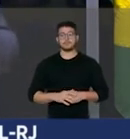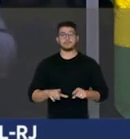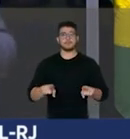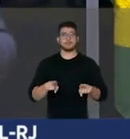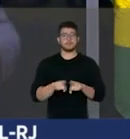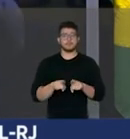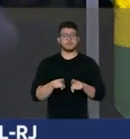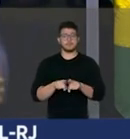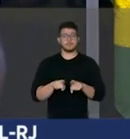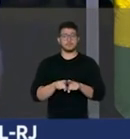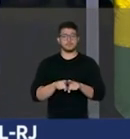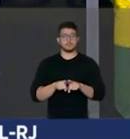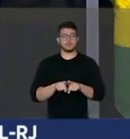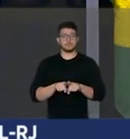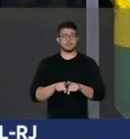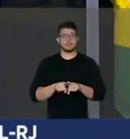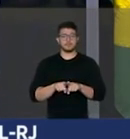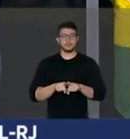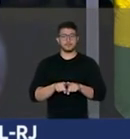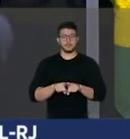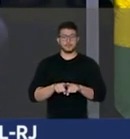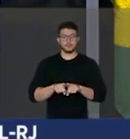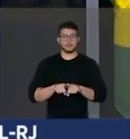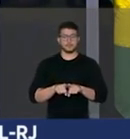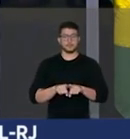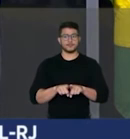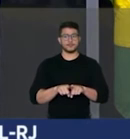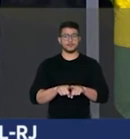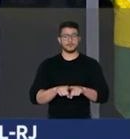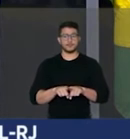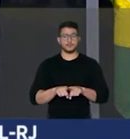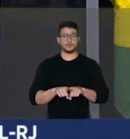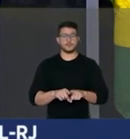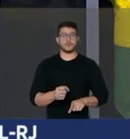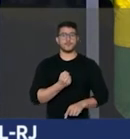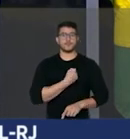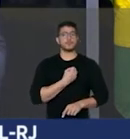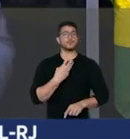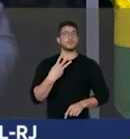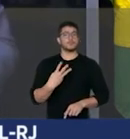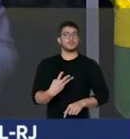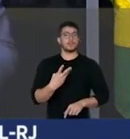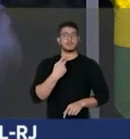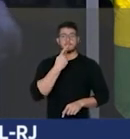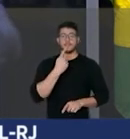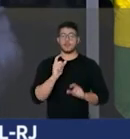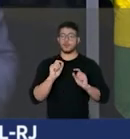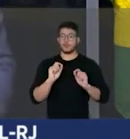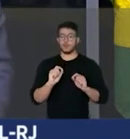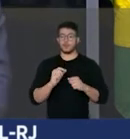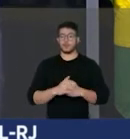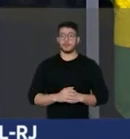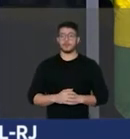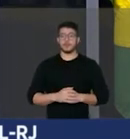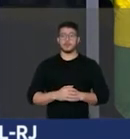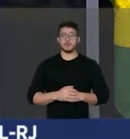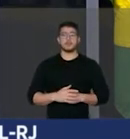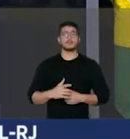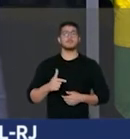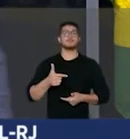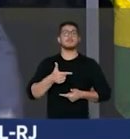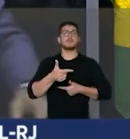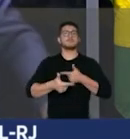mais importante e mais importante o tópico 13 inciso 3 exercer atividade